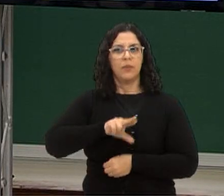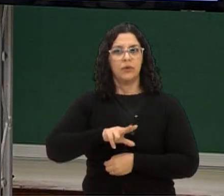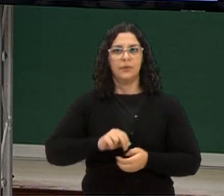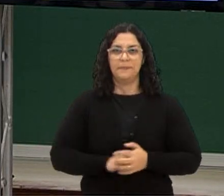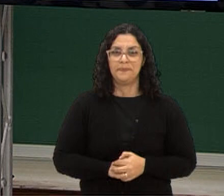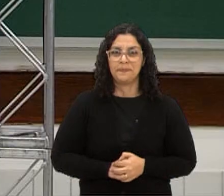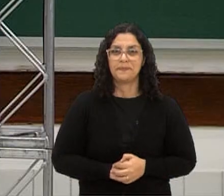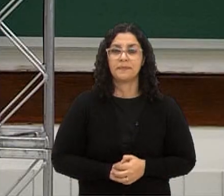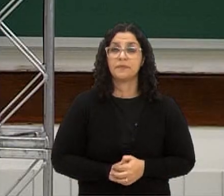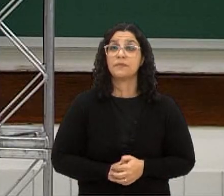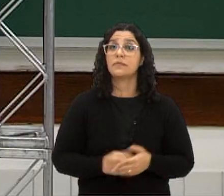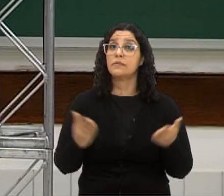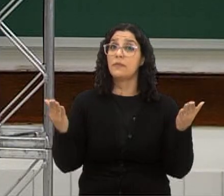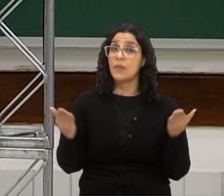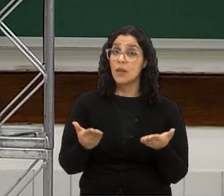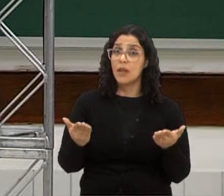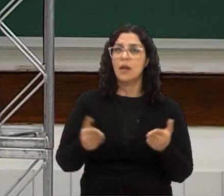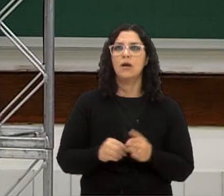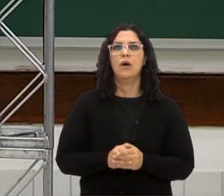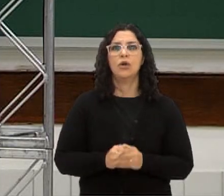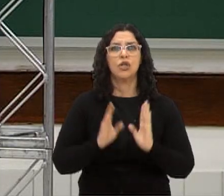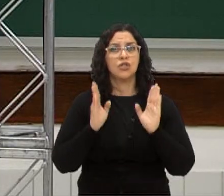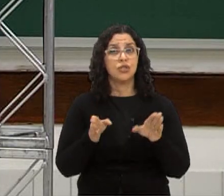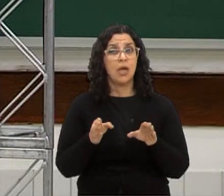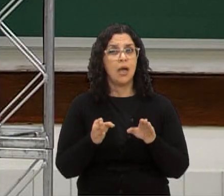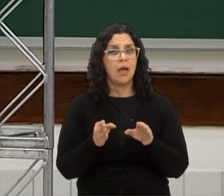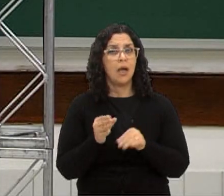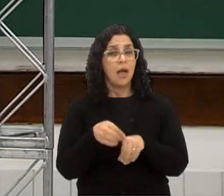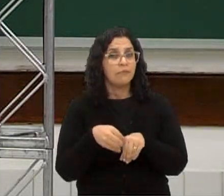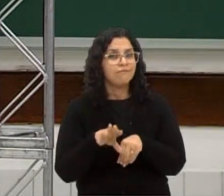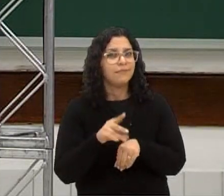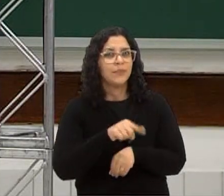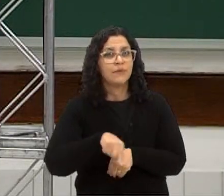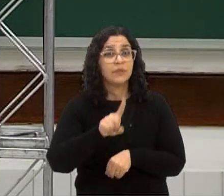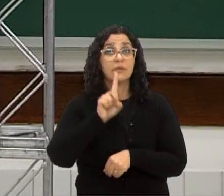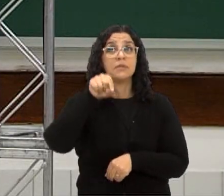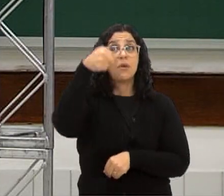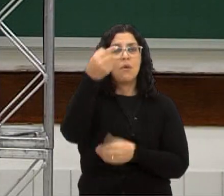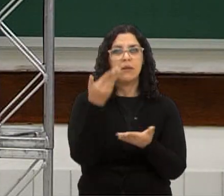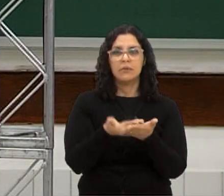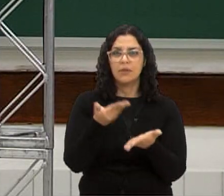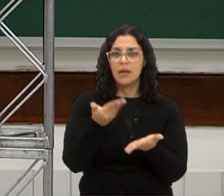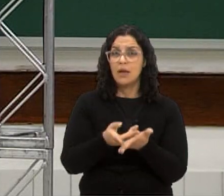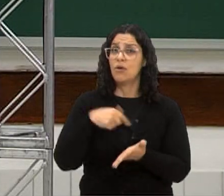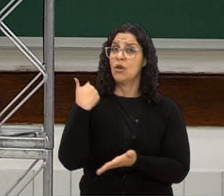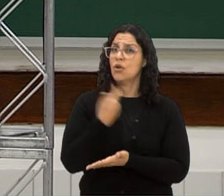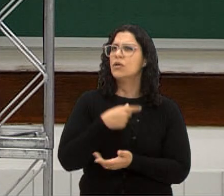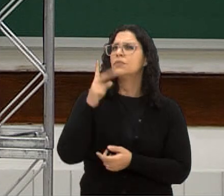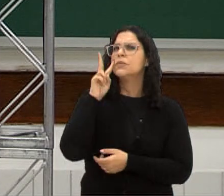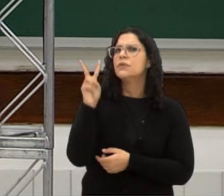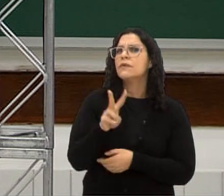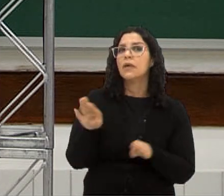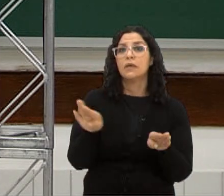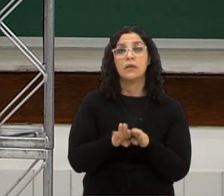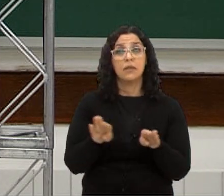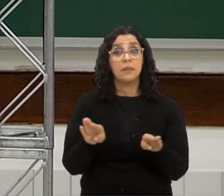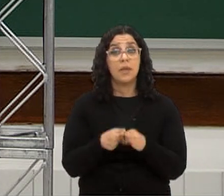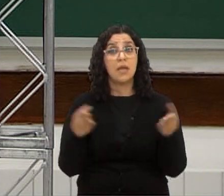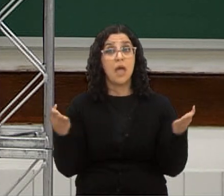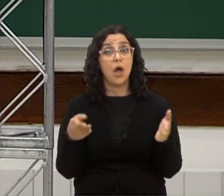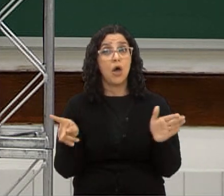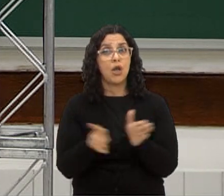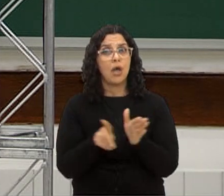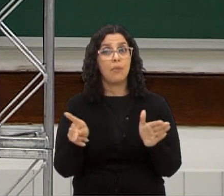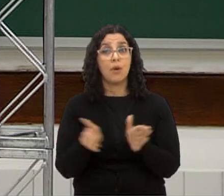Portugal. Aqui, já adianto para vocês, nas outras aulas, nós vamos ver que esse aqui foi um